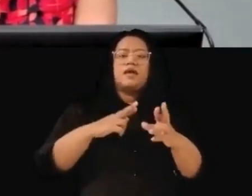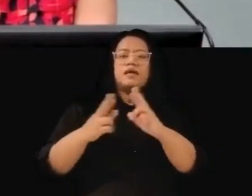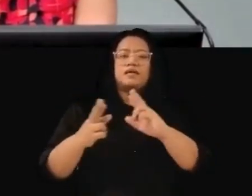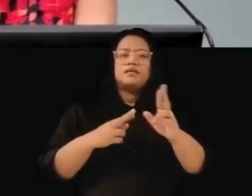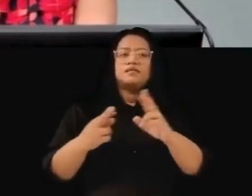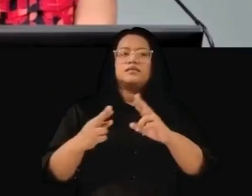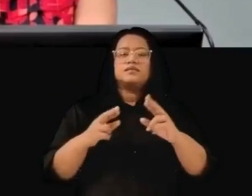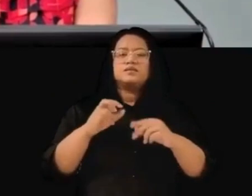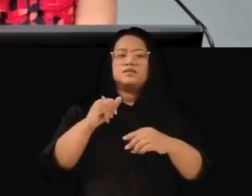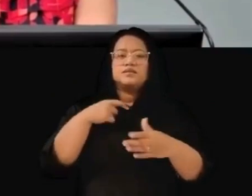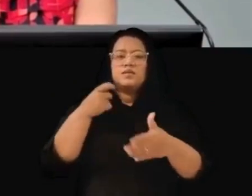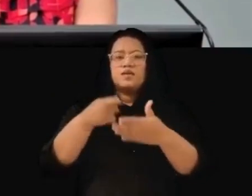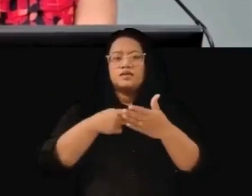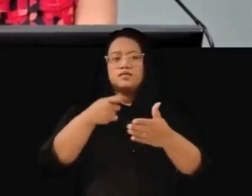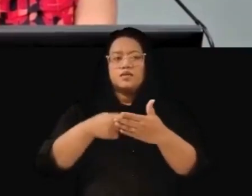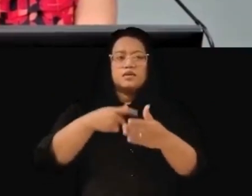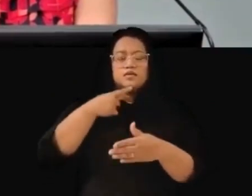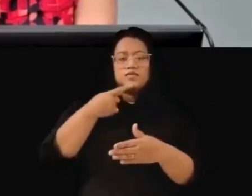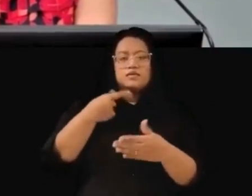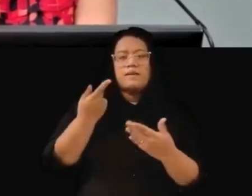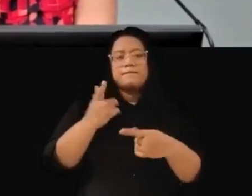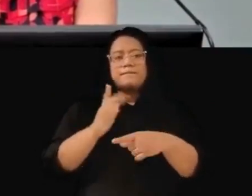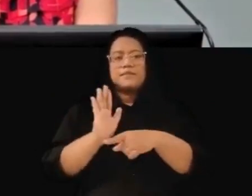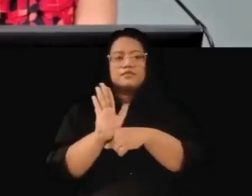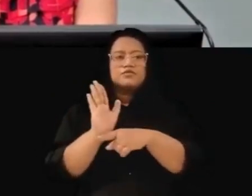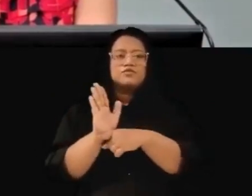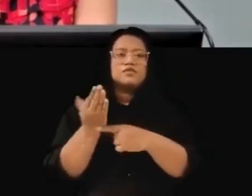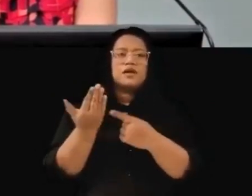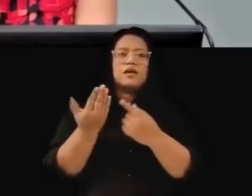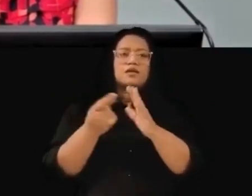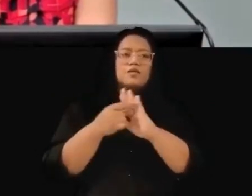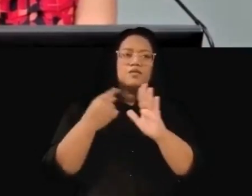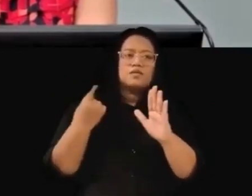e eventualmente auxiliar em algum